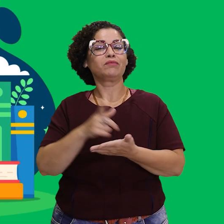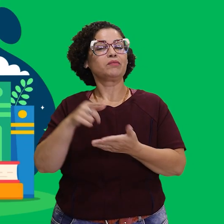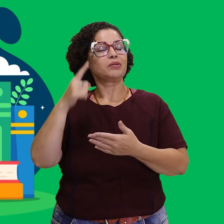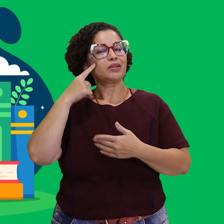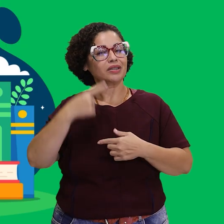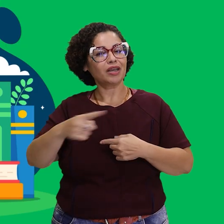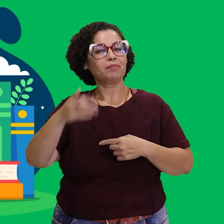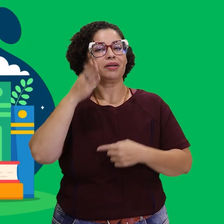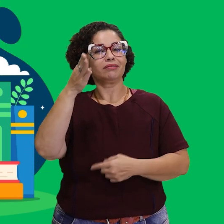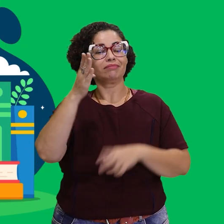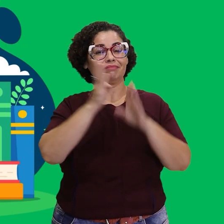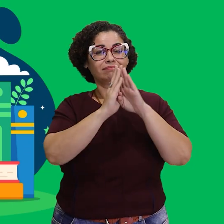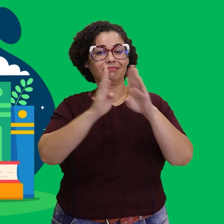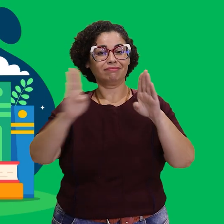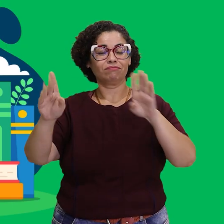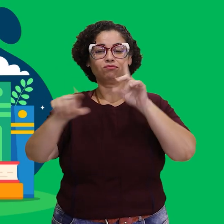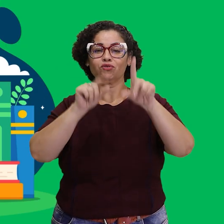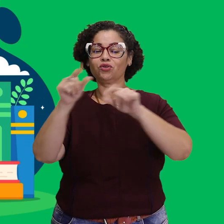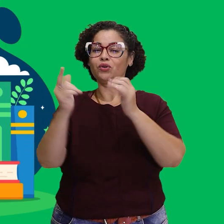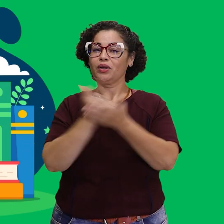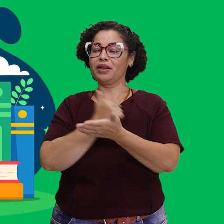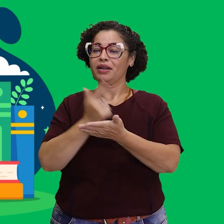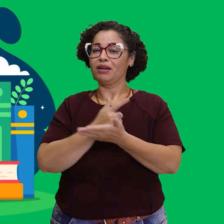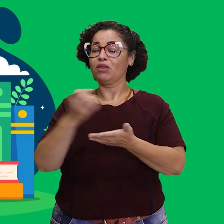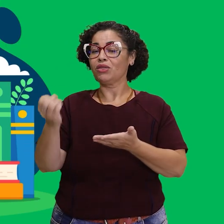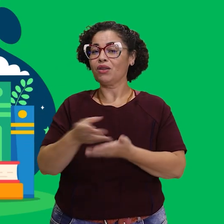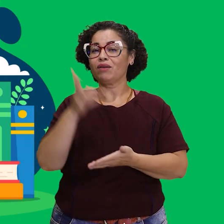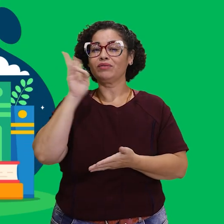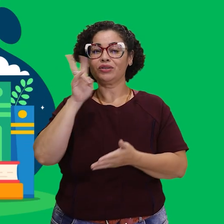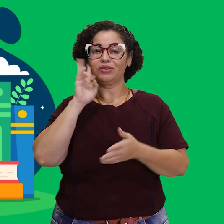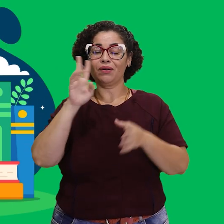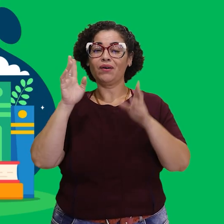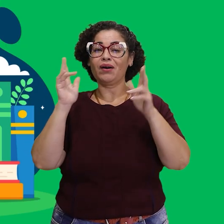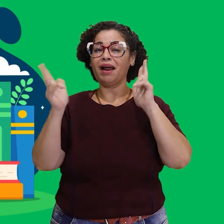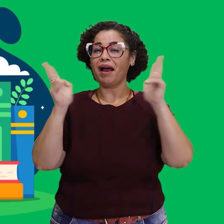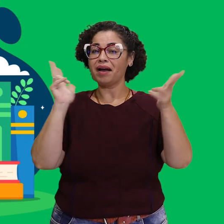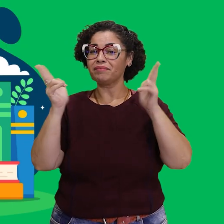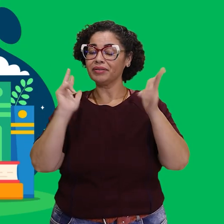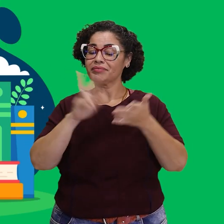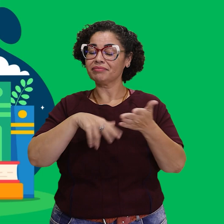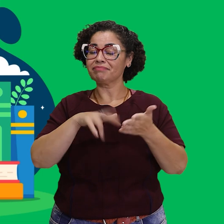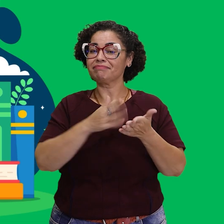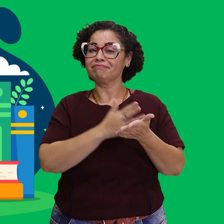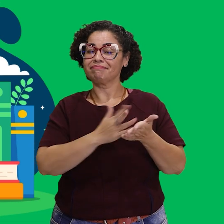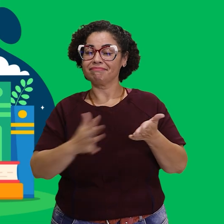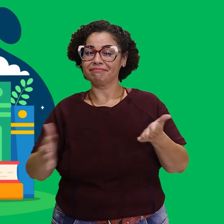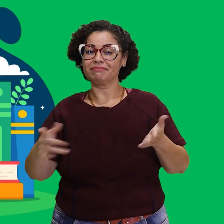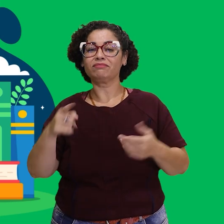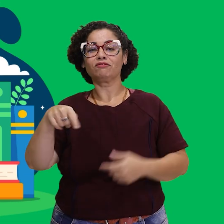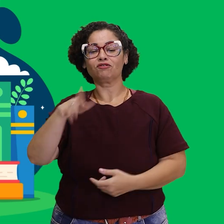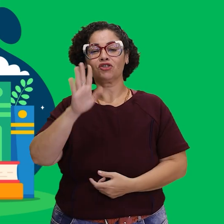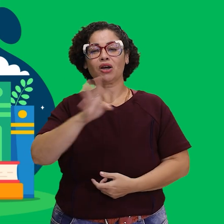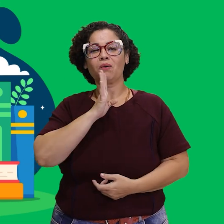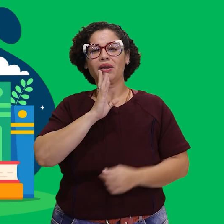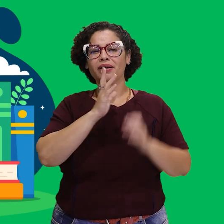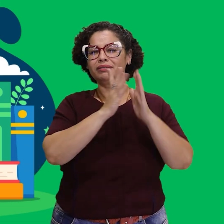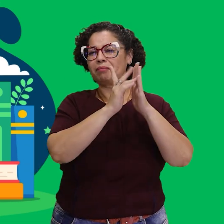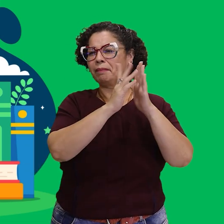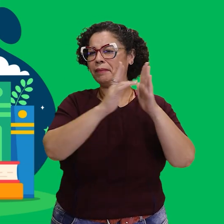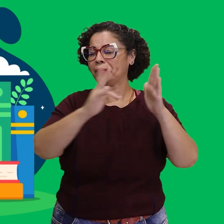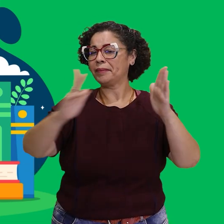vão à biblioteca e escolhem uma nova história para se divertirem. Eles já conhecem